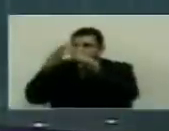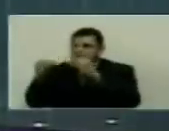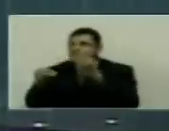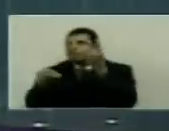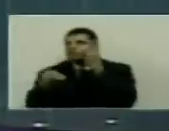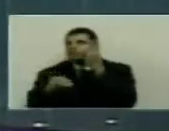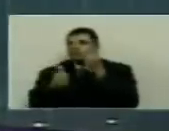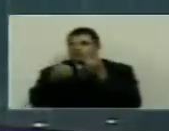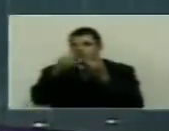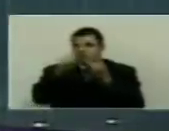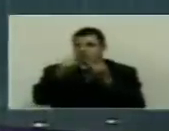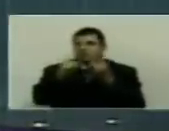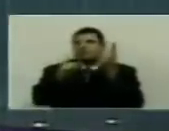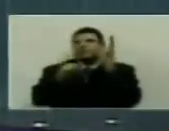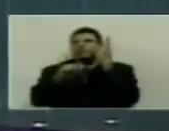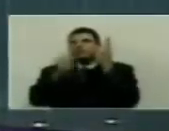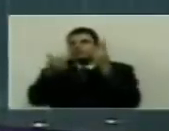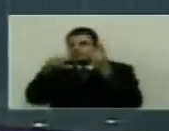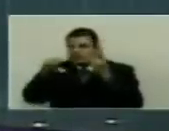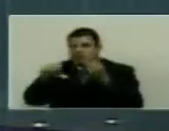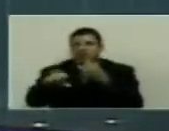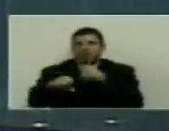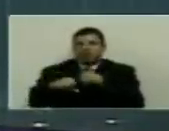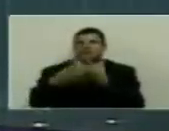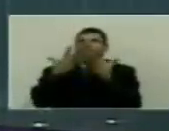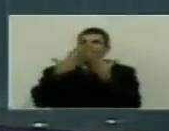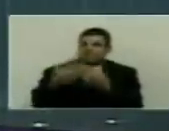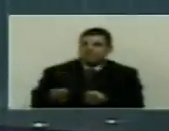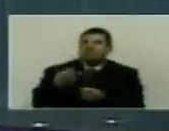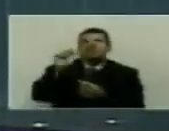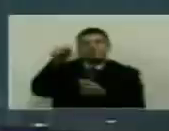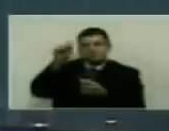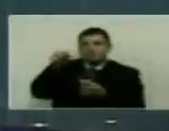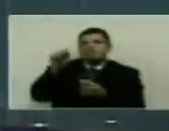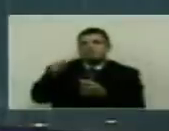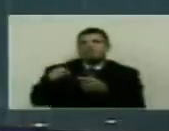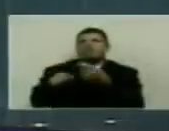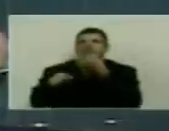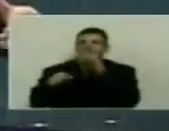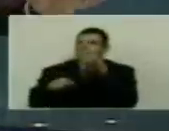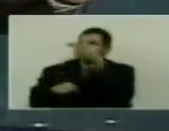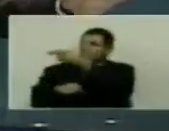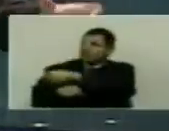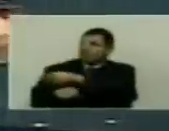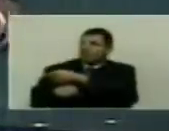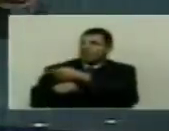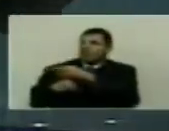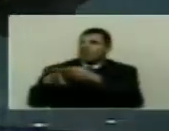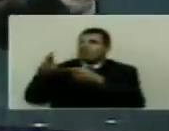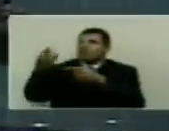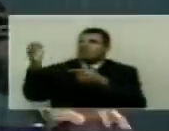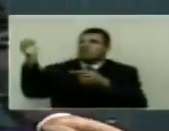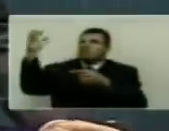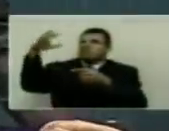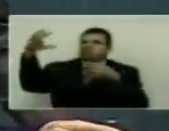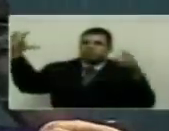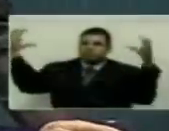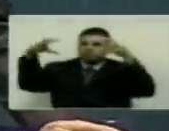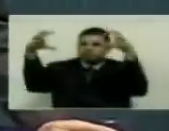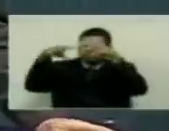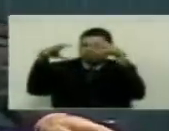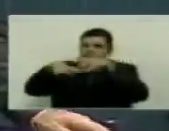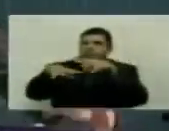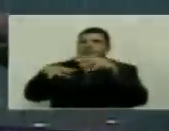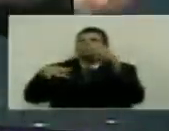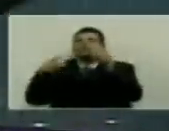do dia 18 e 19, eu aceitaria o seu argumento de que foi lá um raio, um caso fortuito que